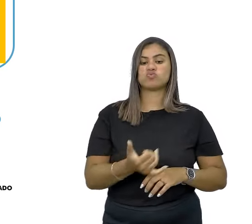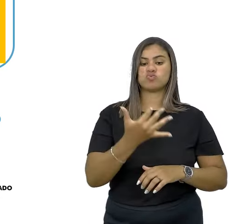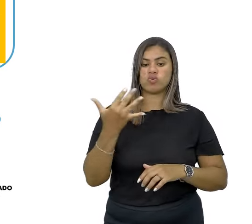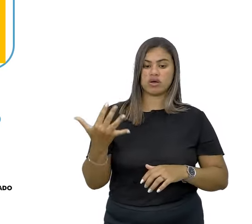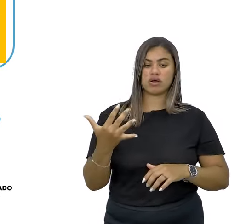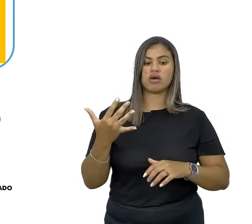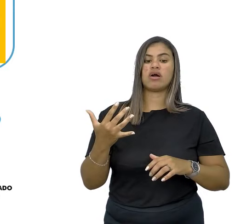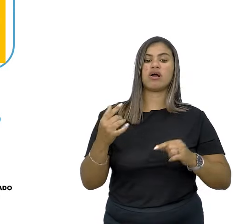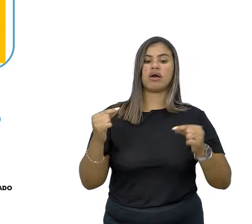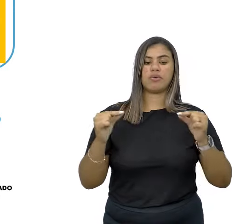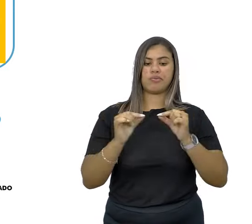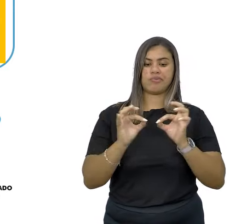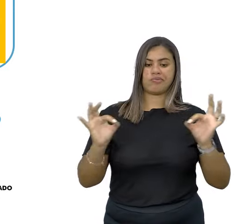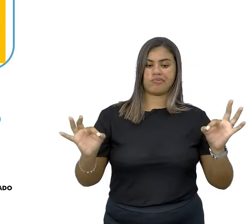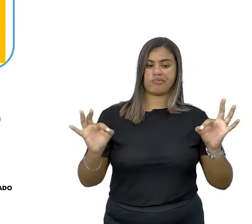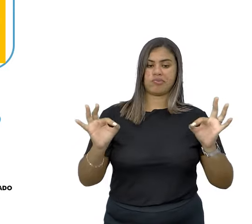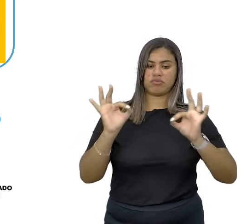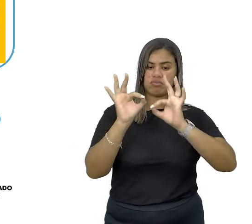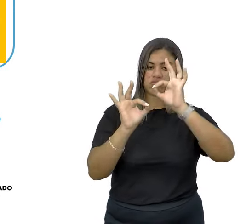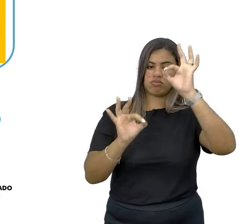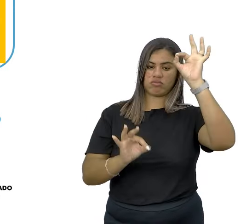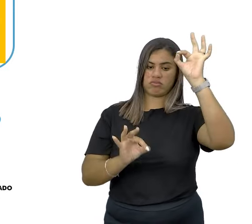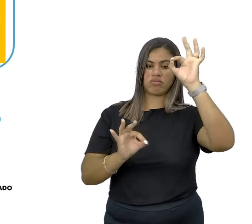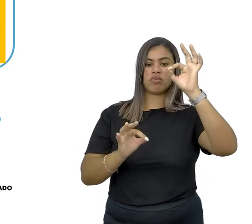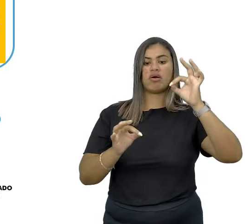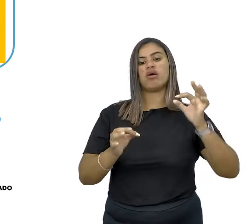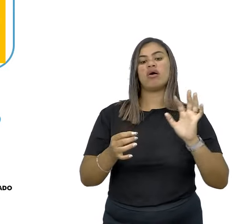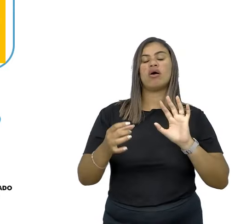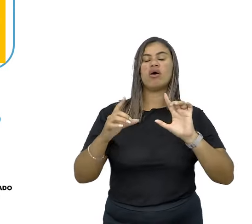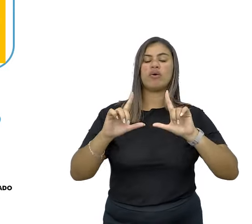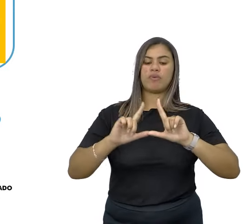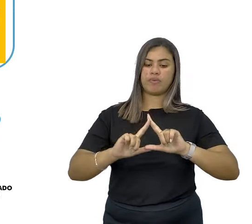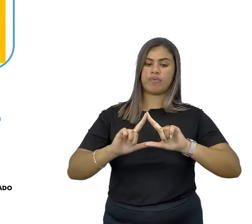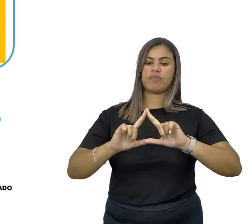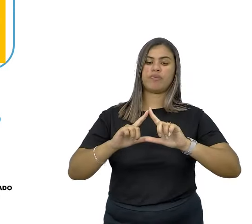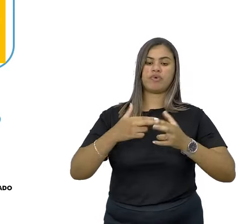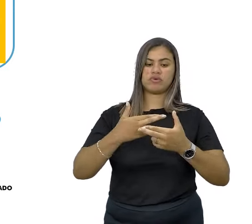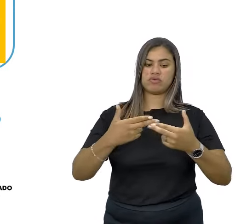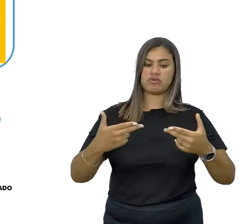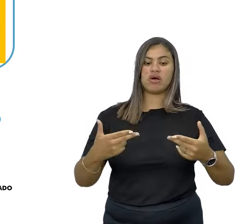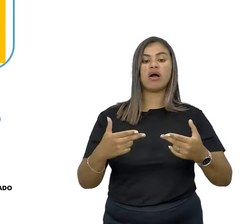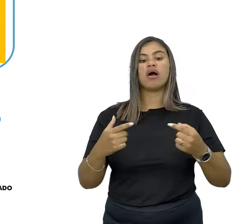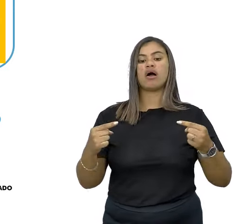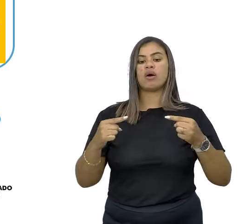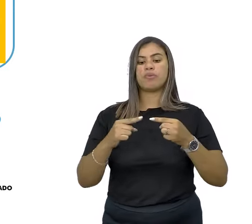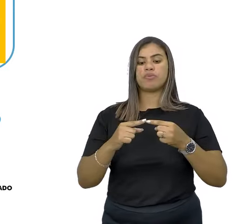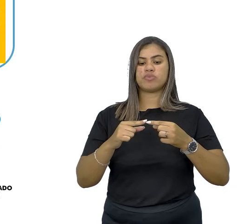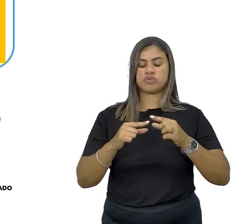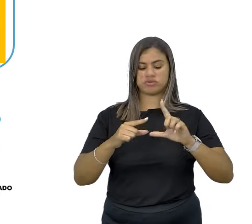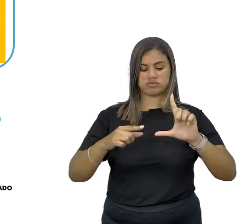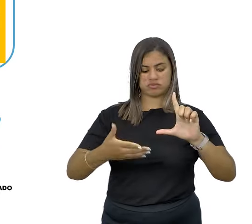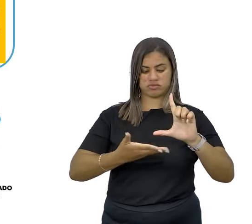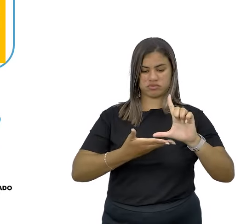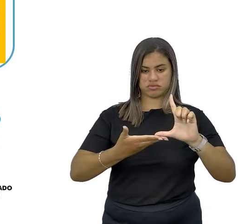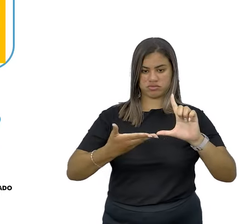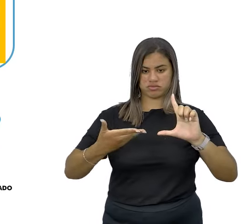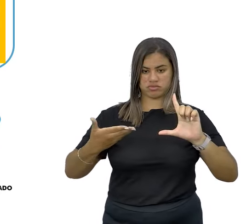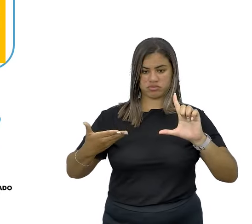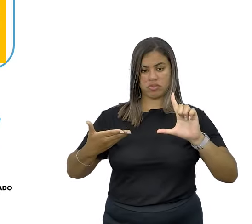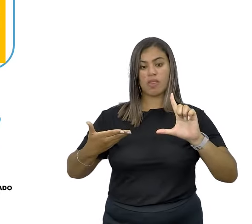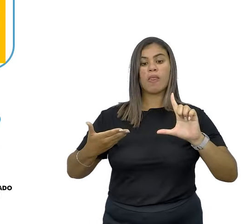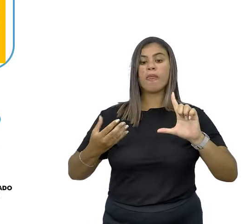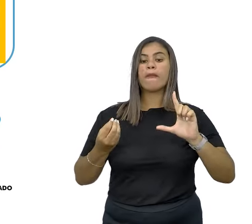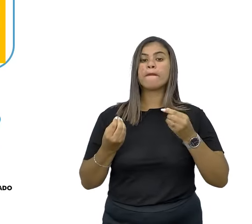de vértices, faces e arestas de prismas e pirâmides, em função do seu polígono da base, para